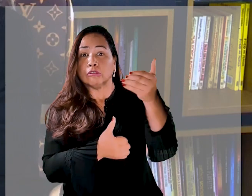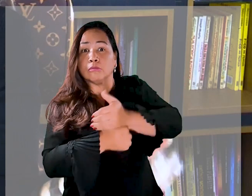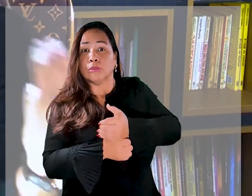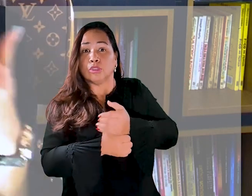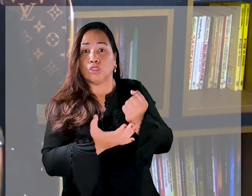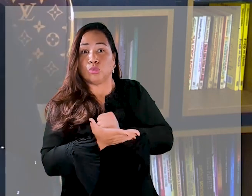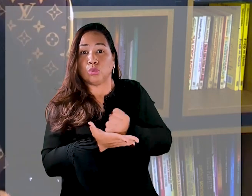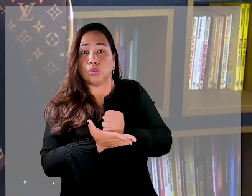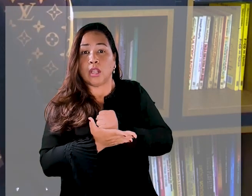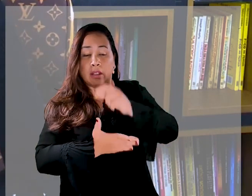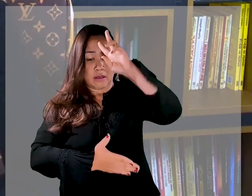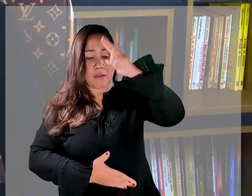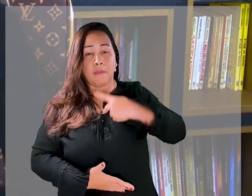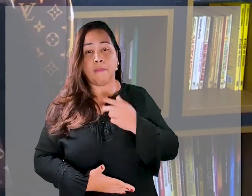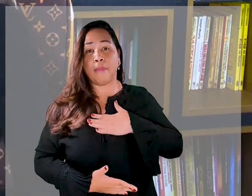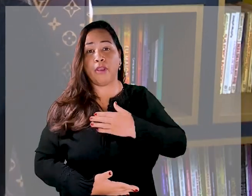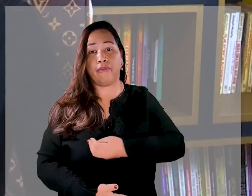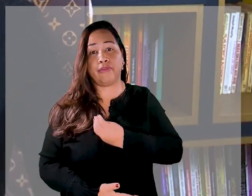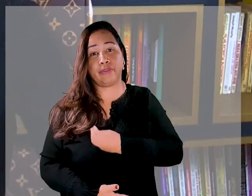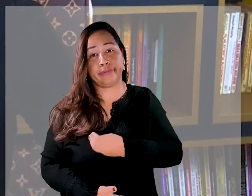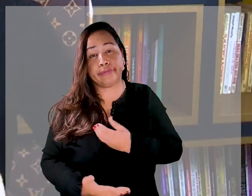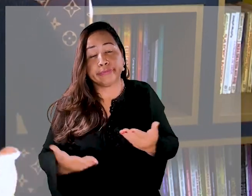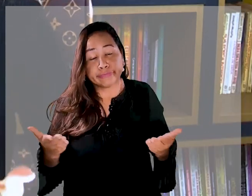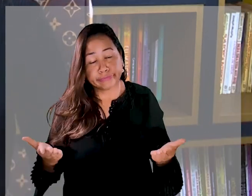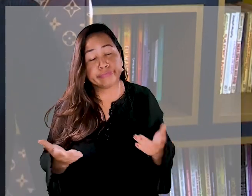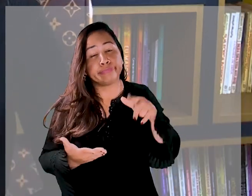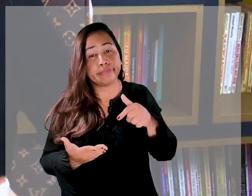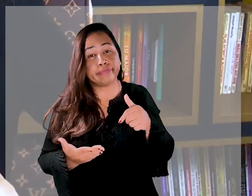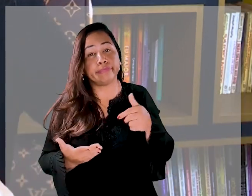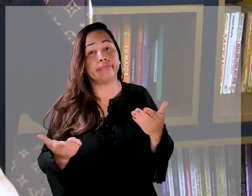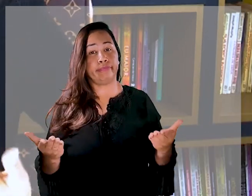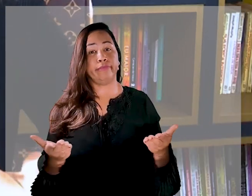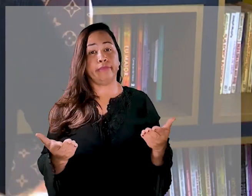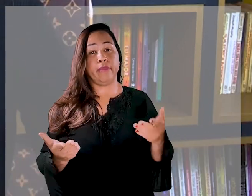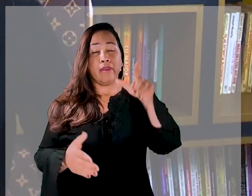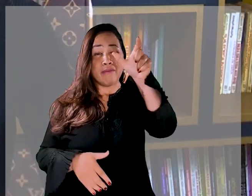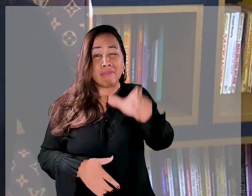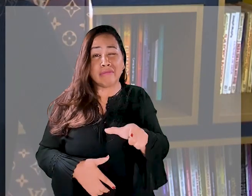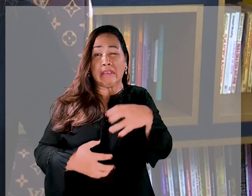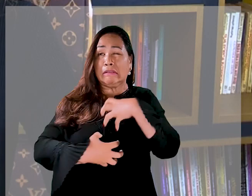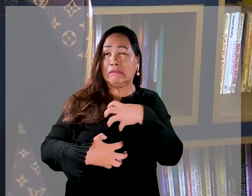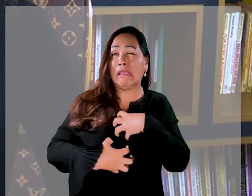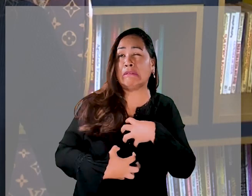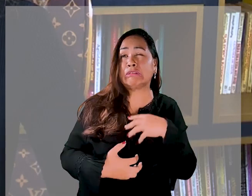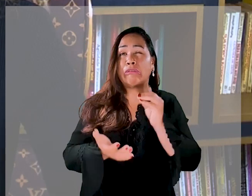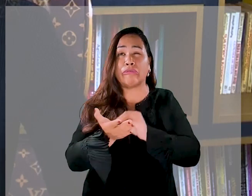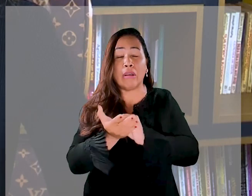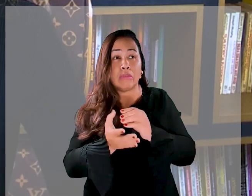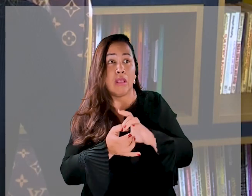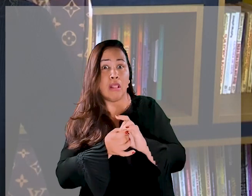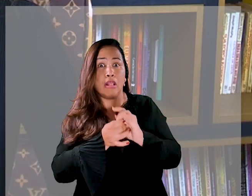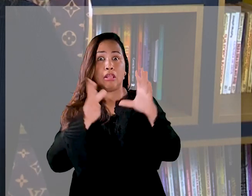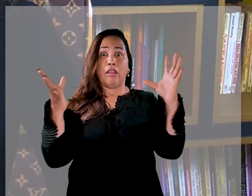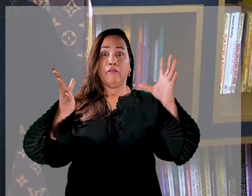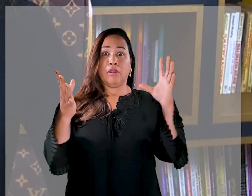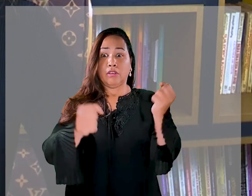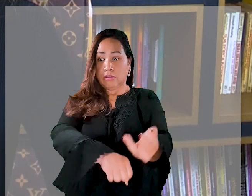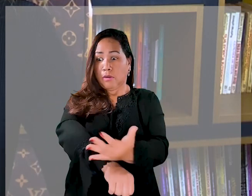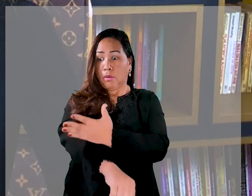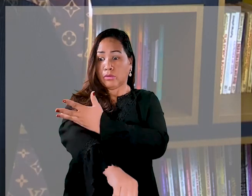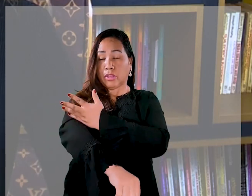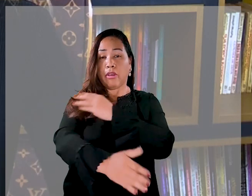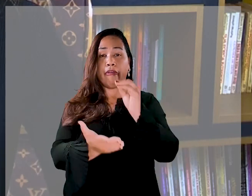pessoas, por uma codependência tua, pessoa que é dependente emocional, que é dependente dos outros, mas onde estão as emoções que você